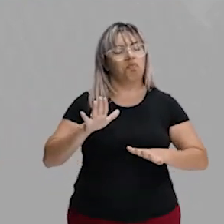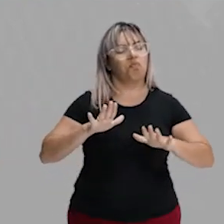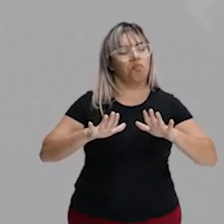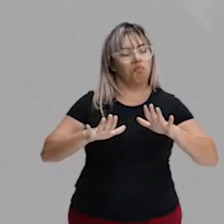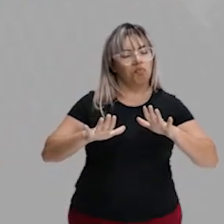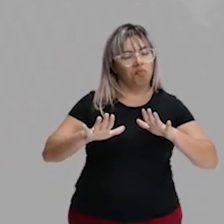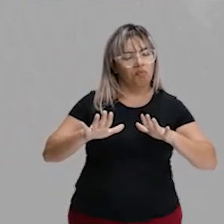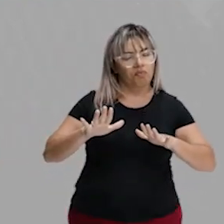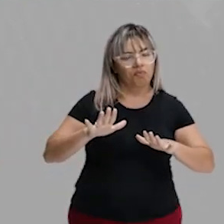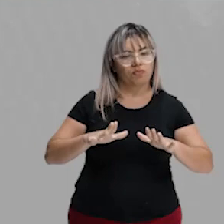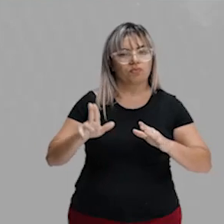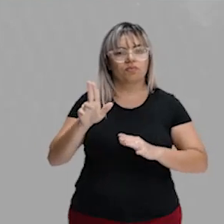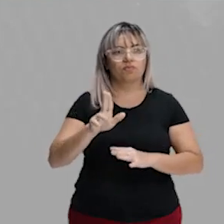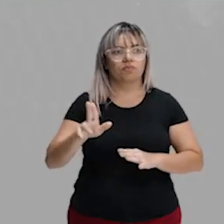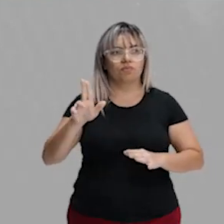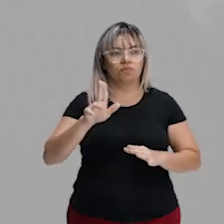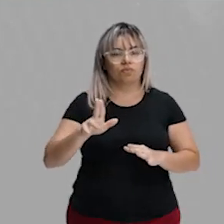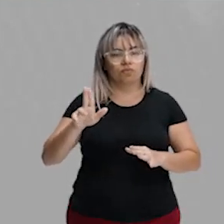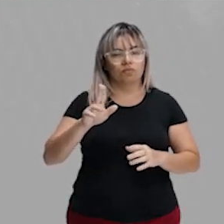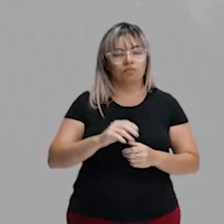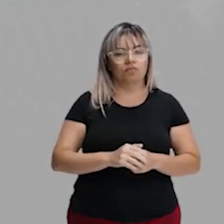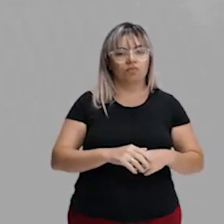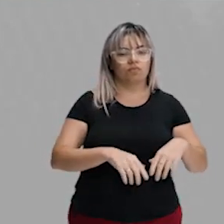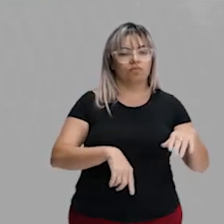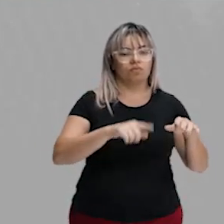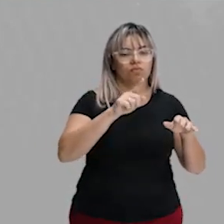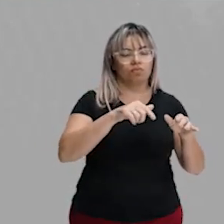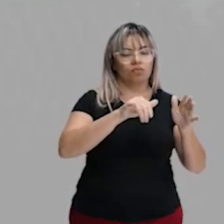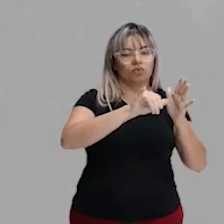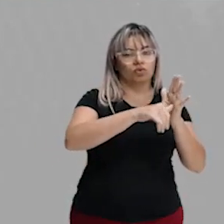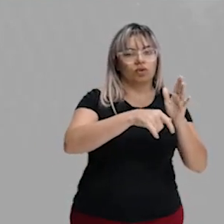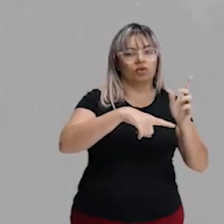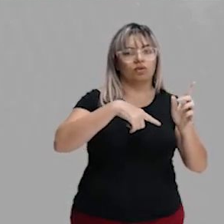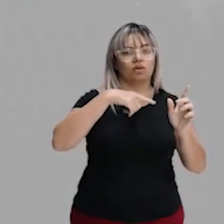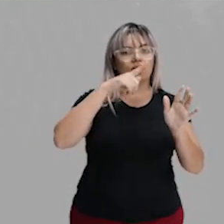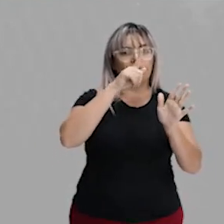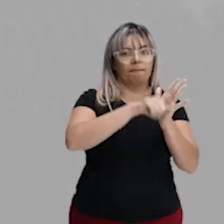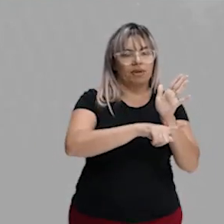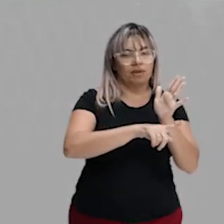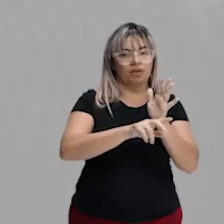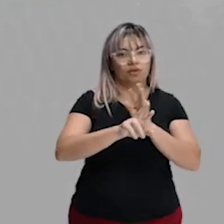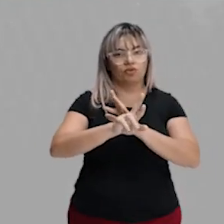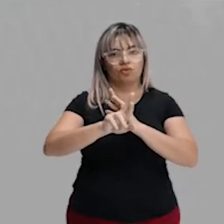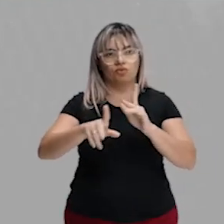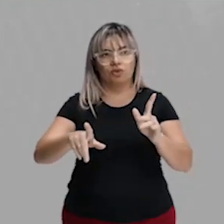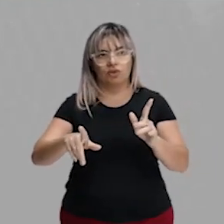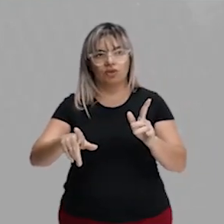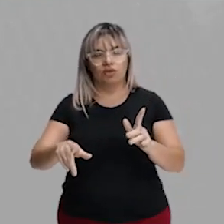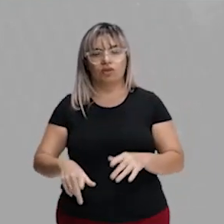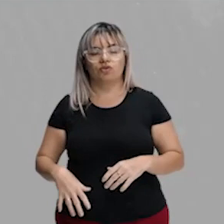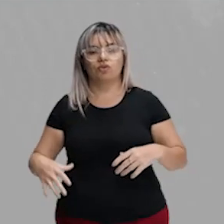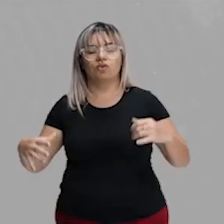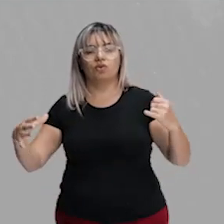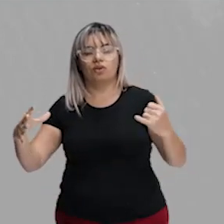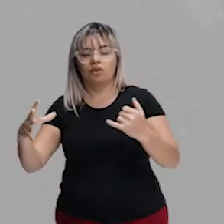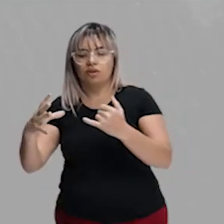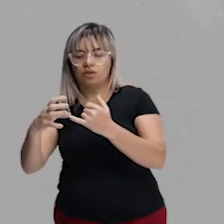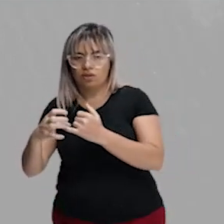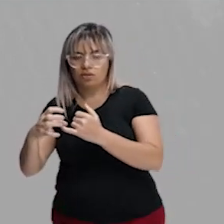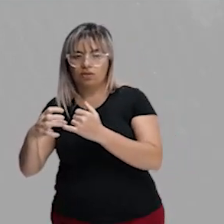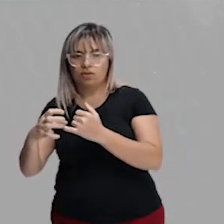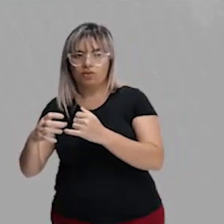isso. Gerador é menos, receptor é mais. Tá certo?